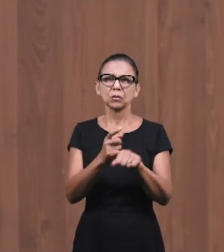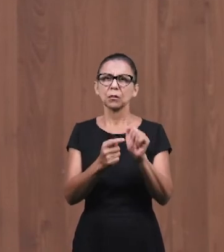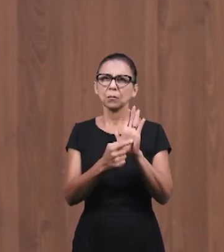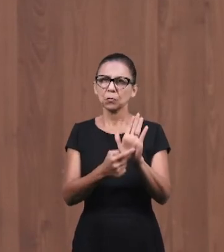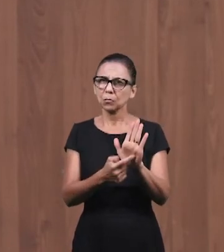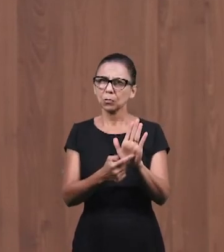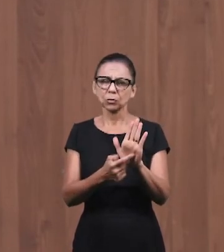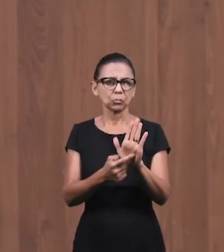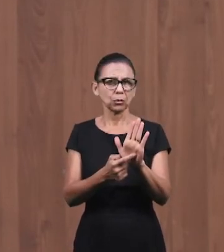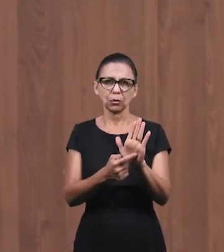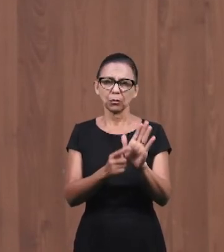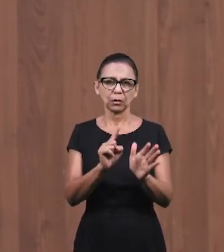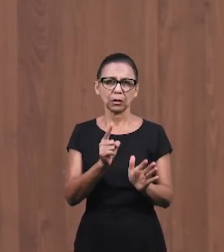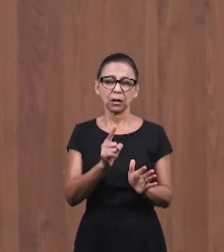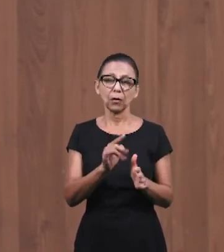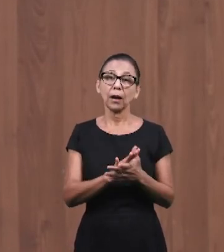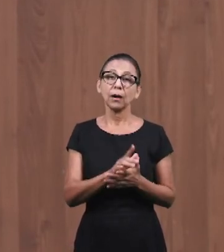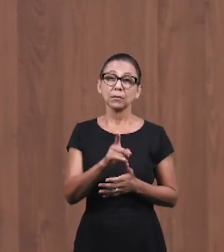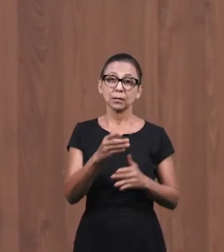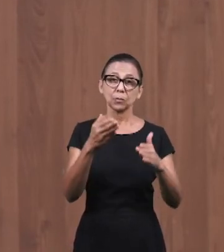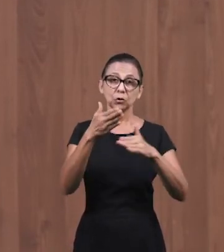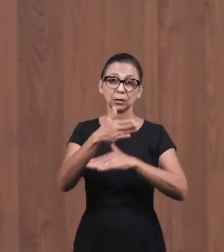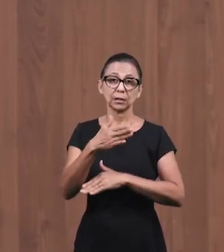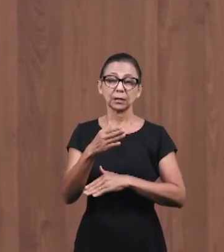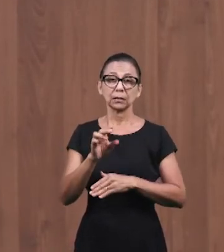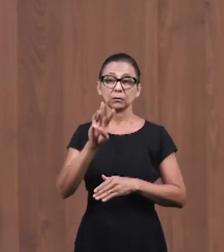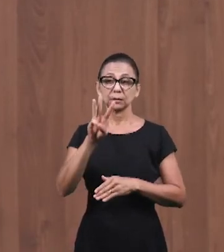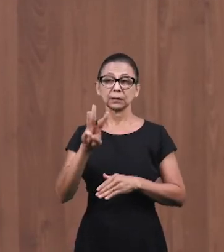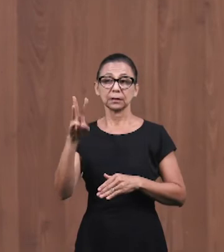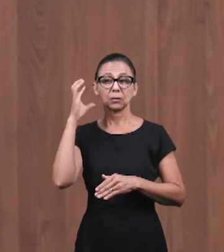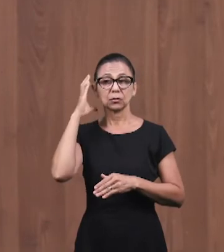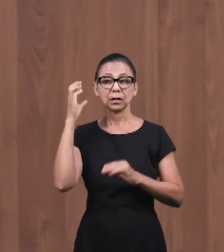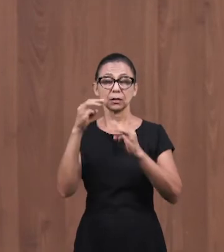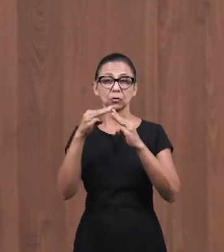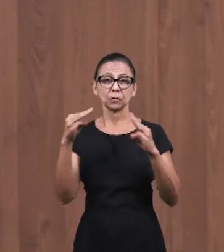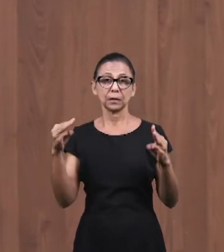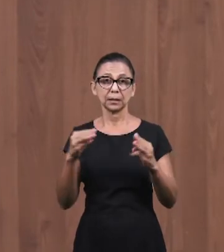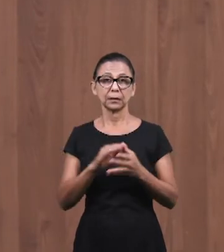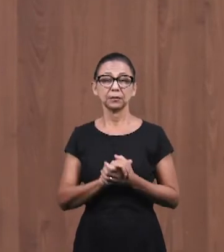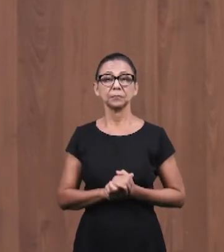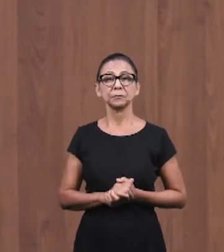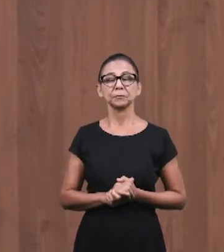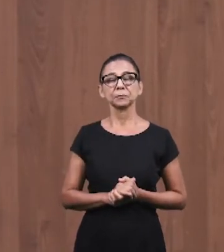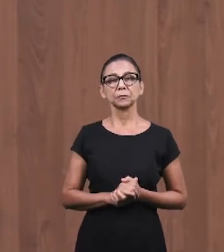nosso site, o site da Rádio TV Web Manaim, né?